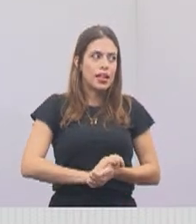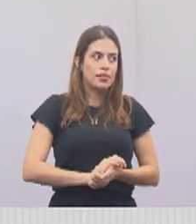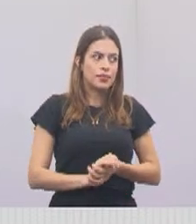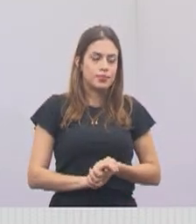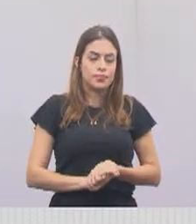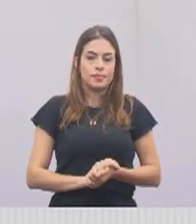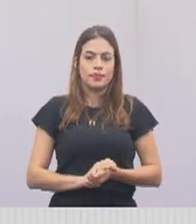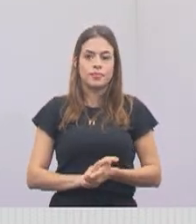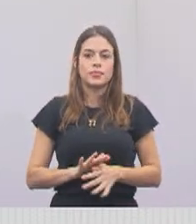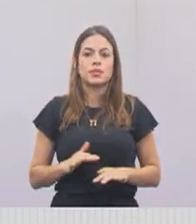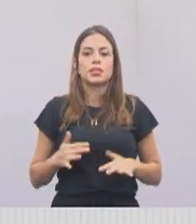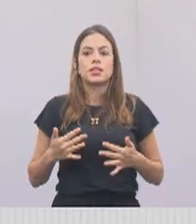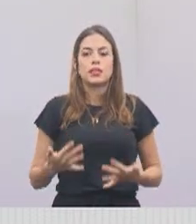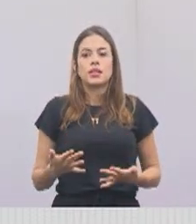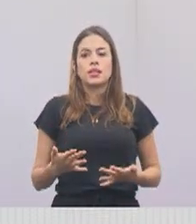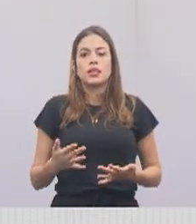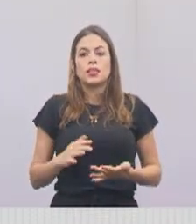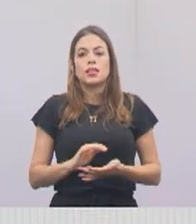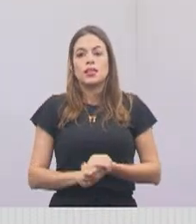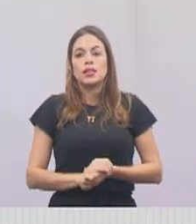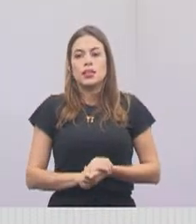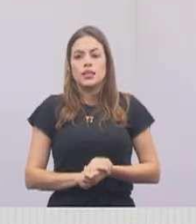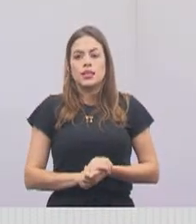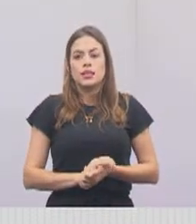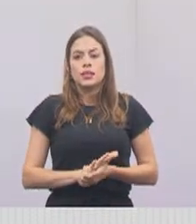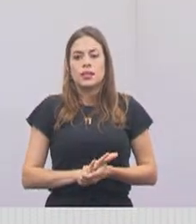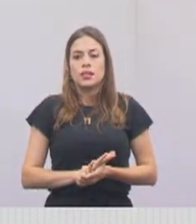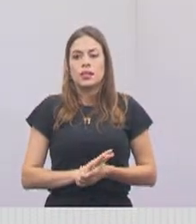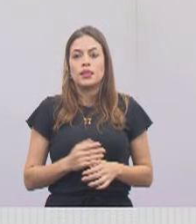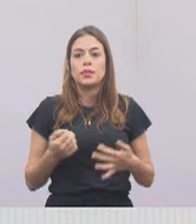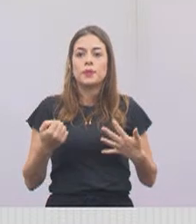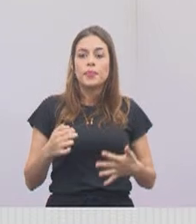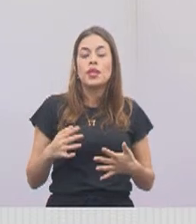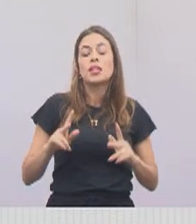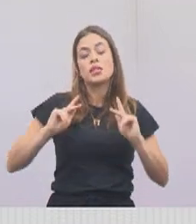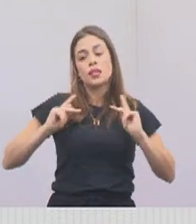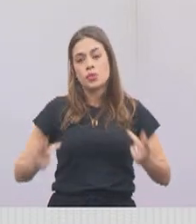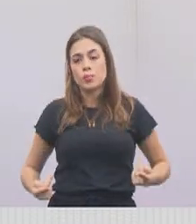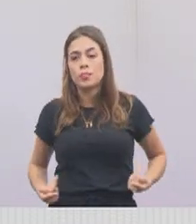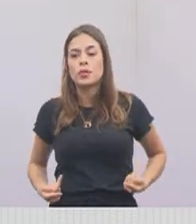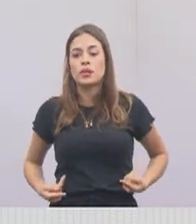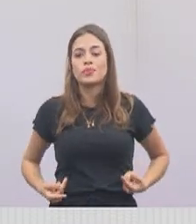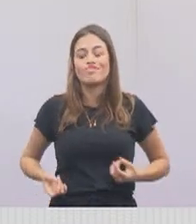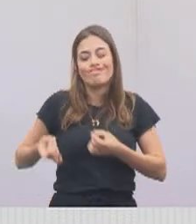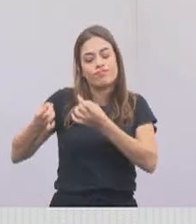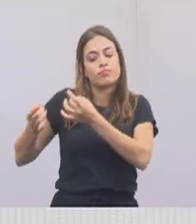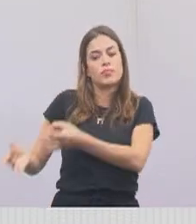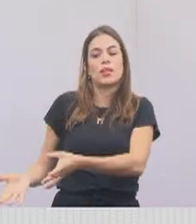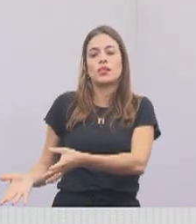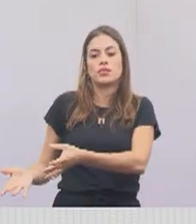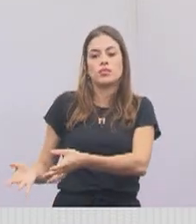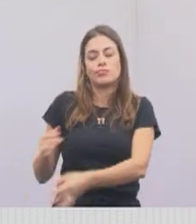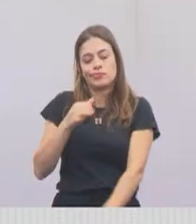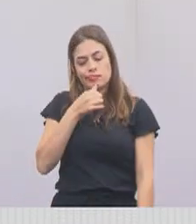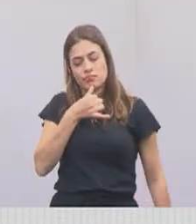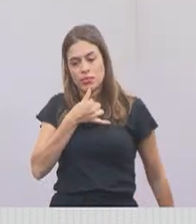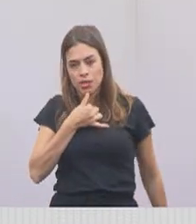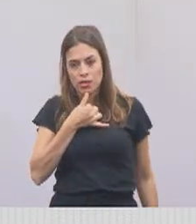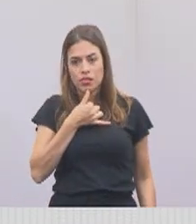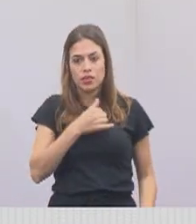por detrás disso. Mas fato é que nós temos seres humanos que foram abandonados.